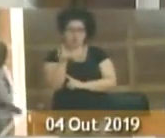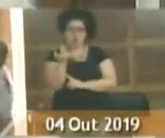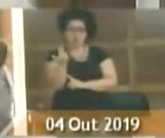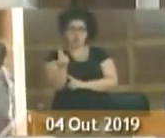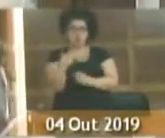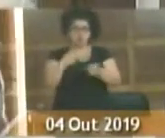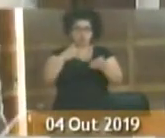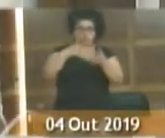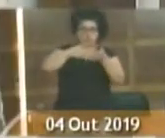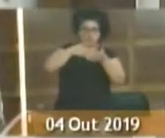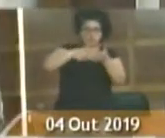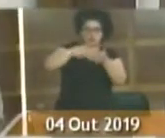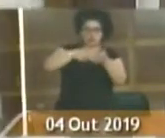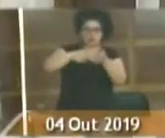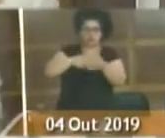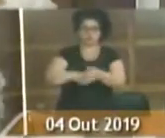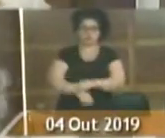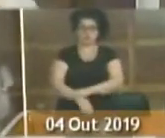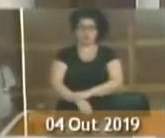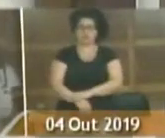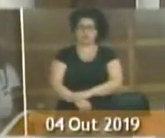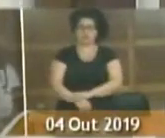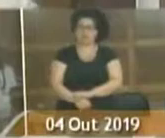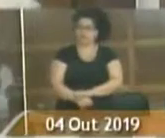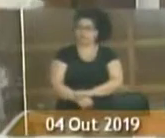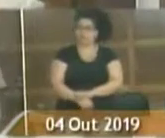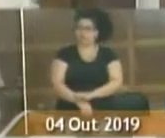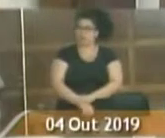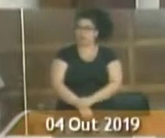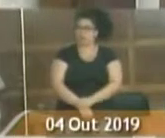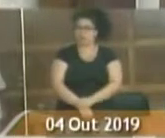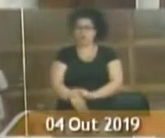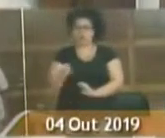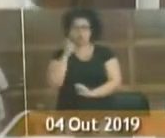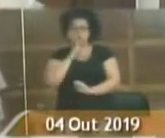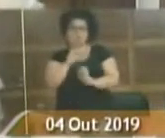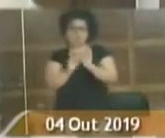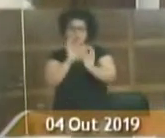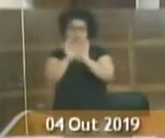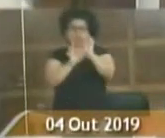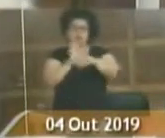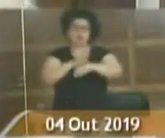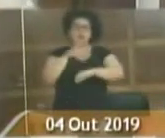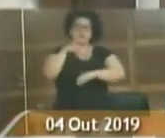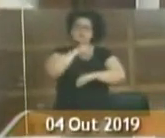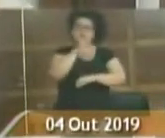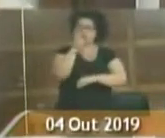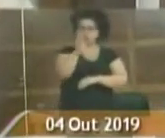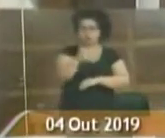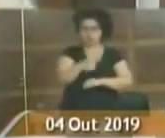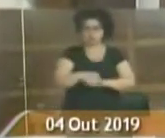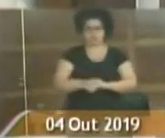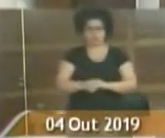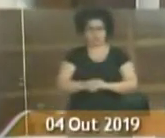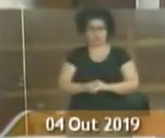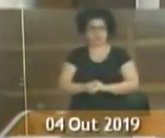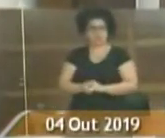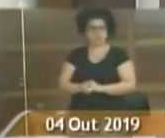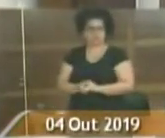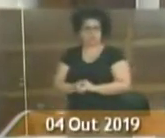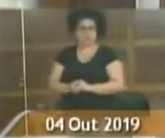uma aplicação de 1 ml e a gente já consegue, como é que se fala? Fechar aquela ferida. Só que